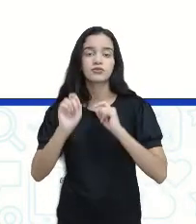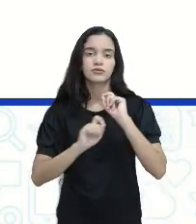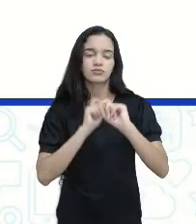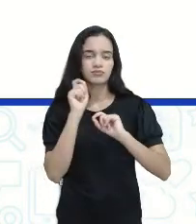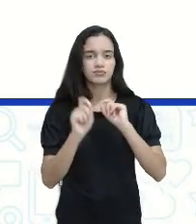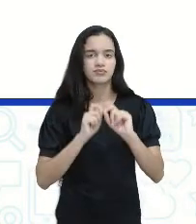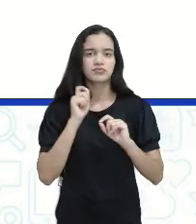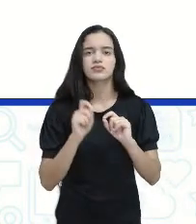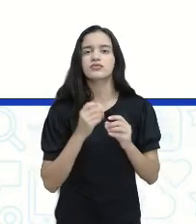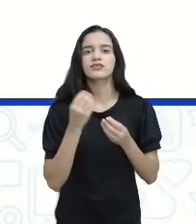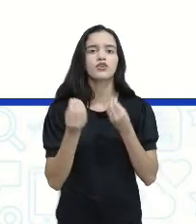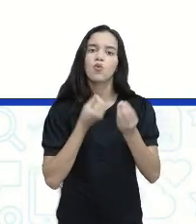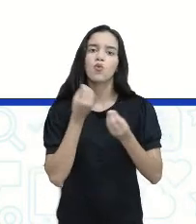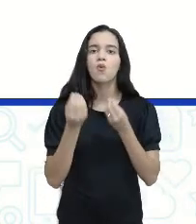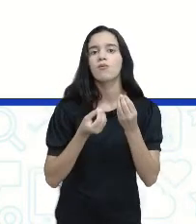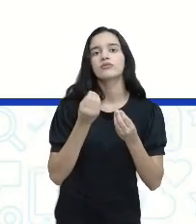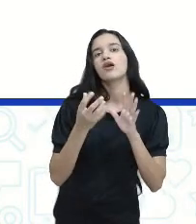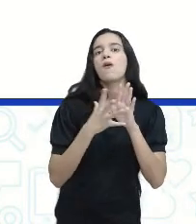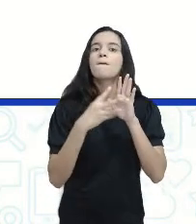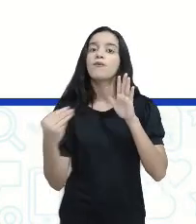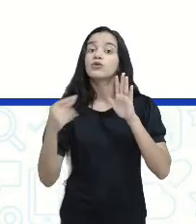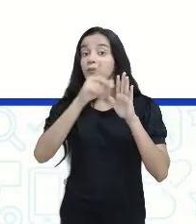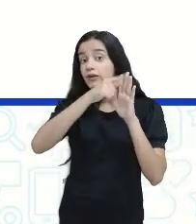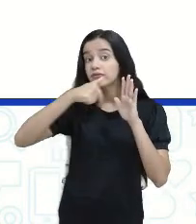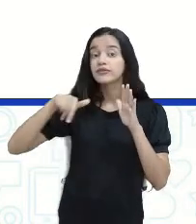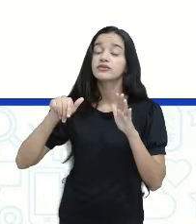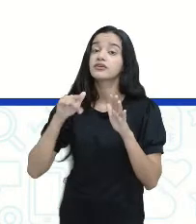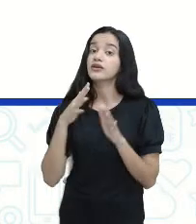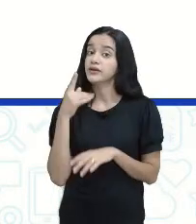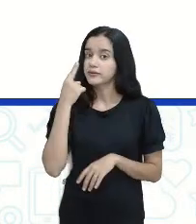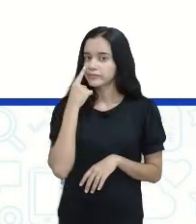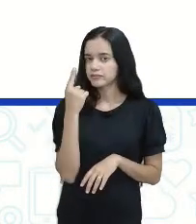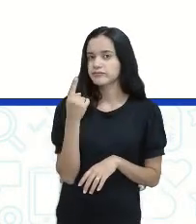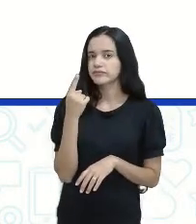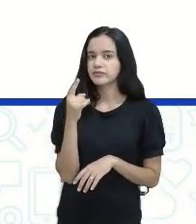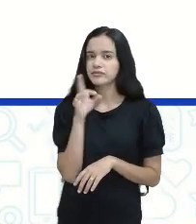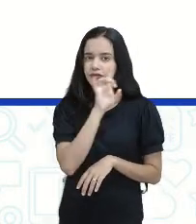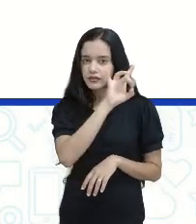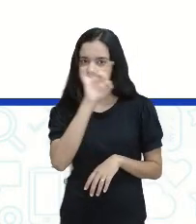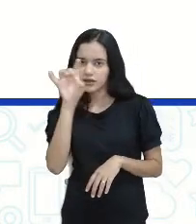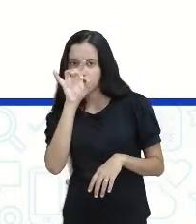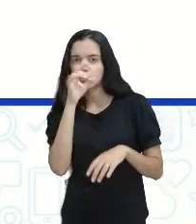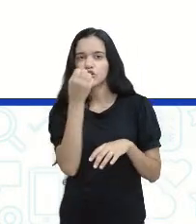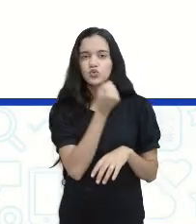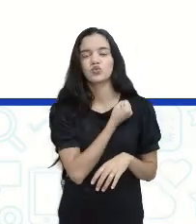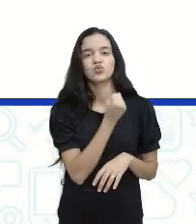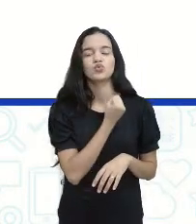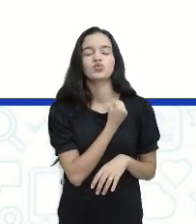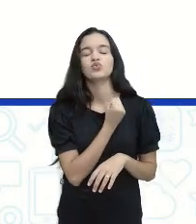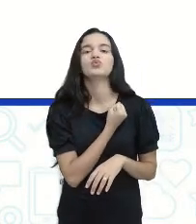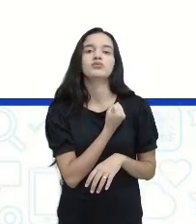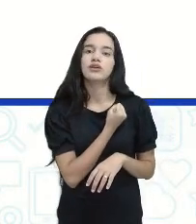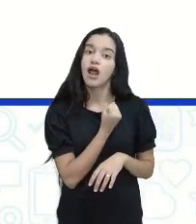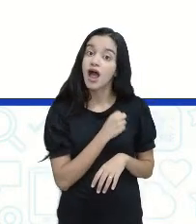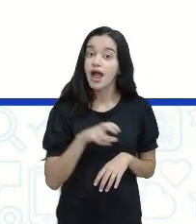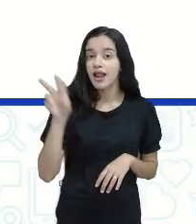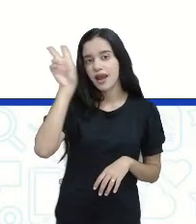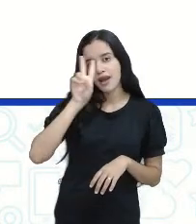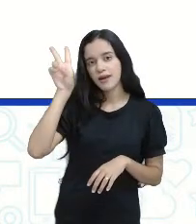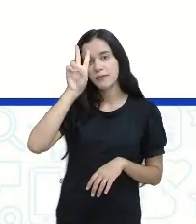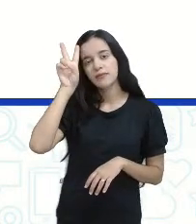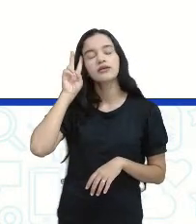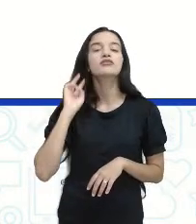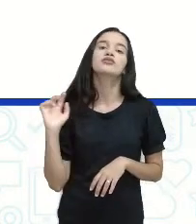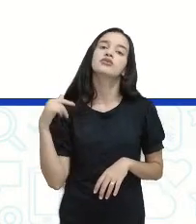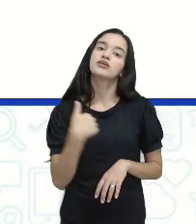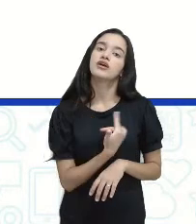aí, ela dá como se fosse um modelinho para que vocês vejam o que cada número dentro já da tabela. Lembrando que, às vezes, a gente vê